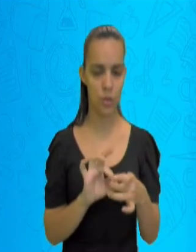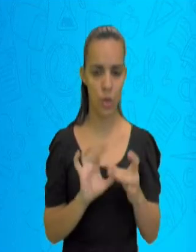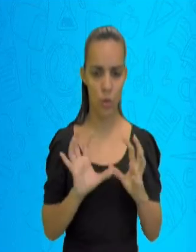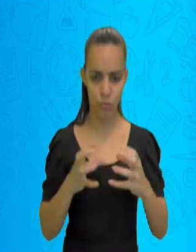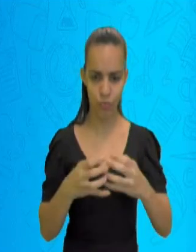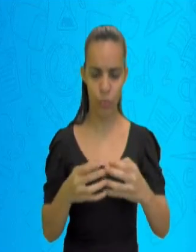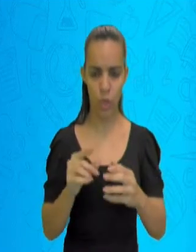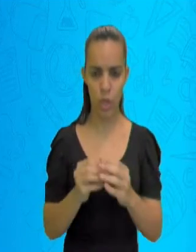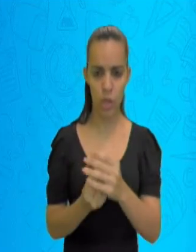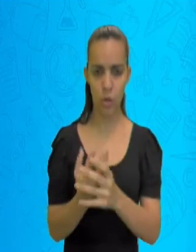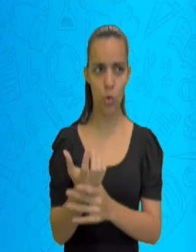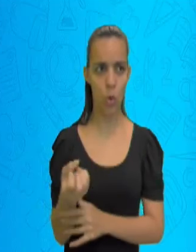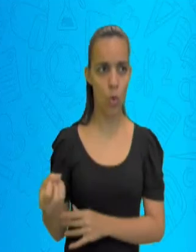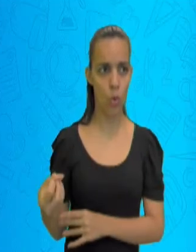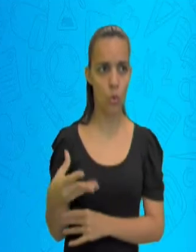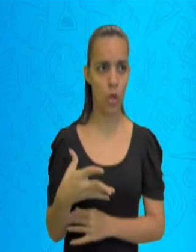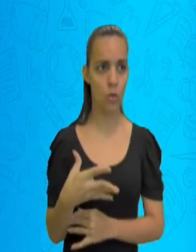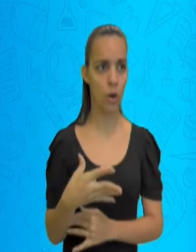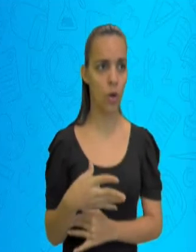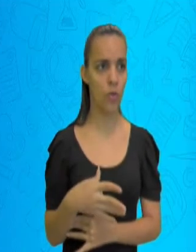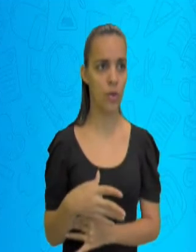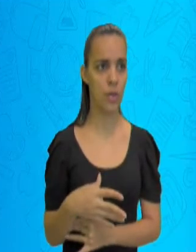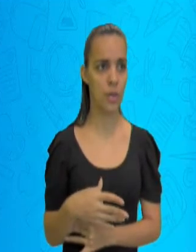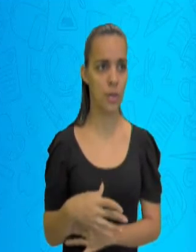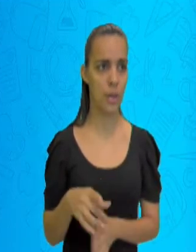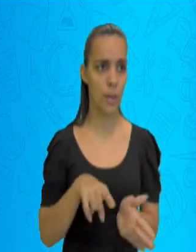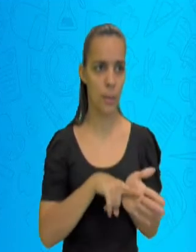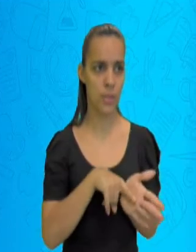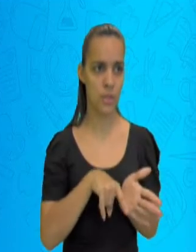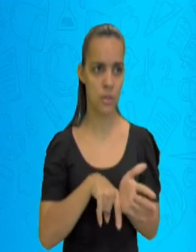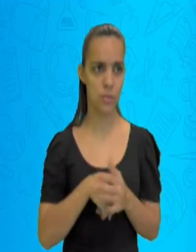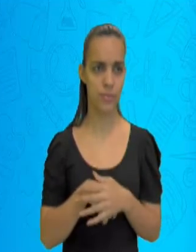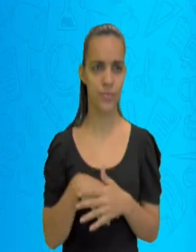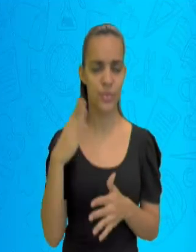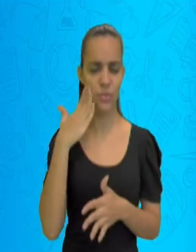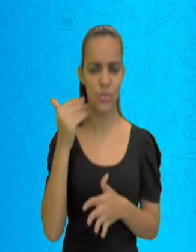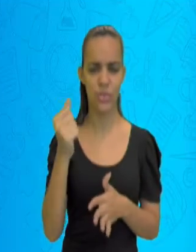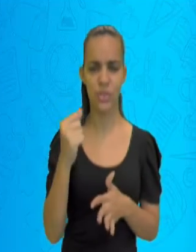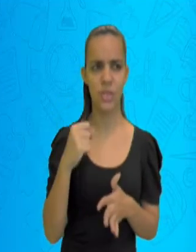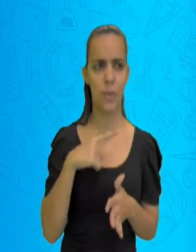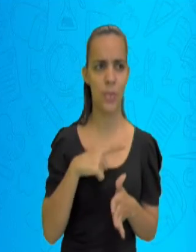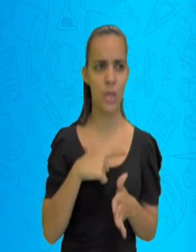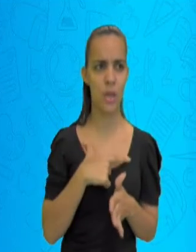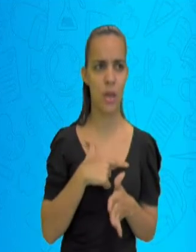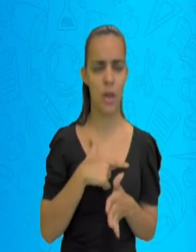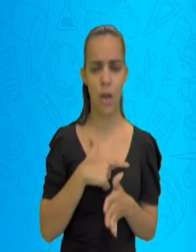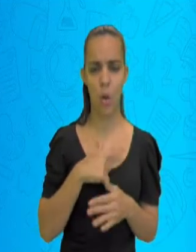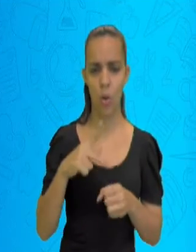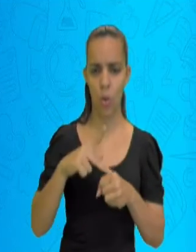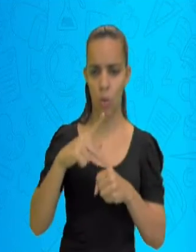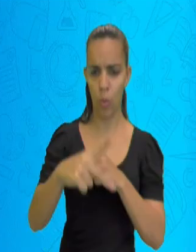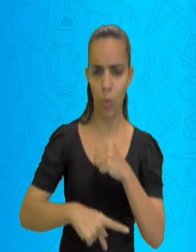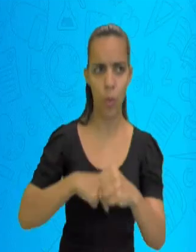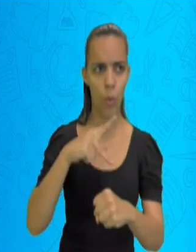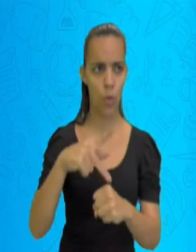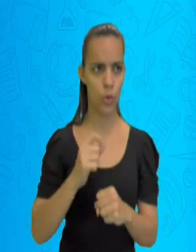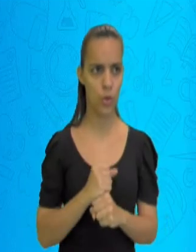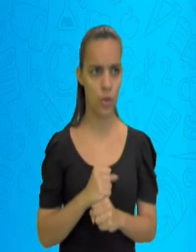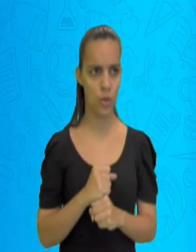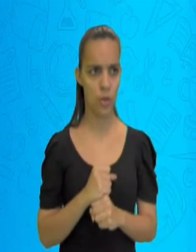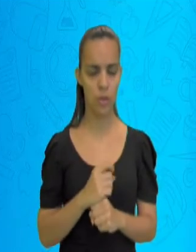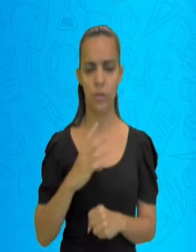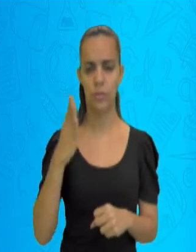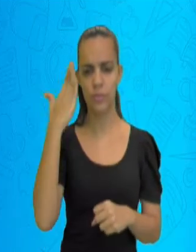novo modelo atômico? Já sabia da existência de próton, já sabia da existência